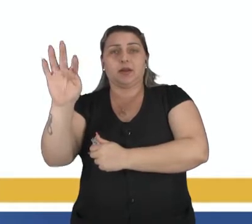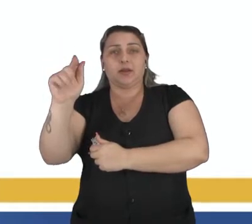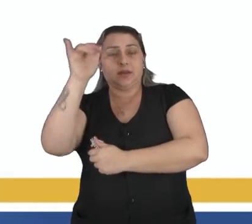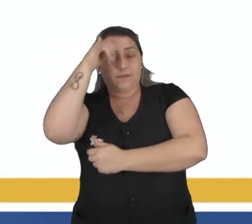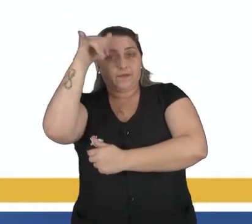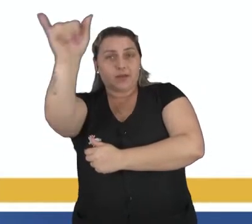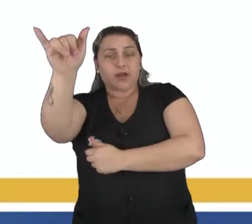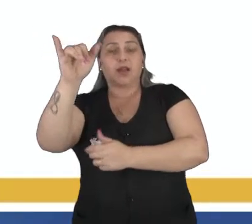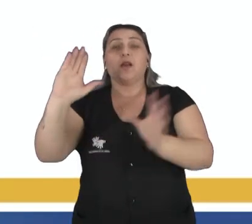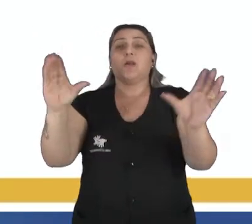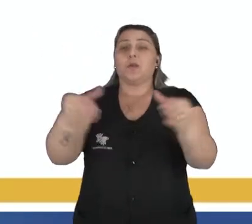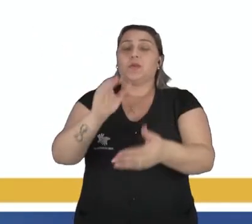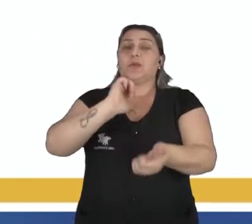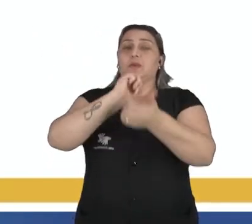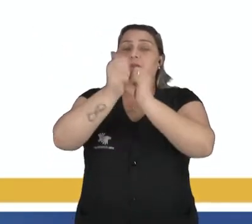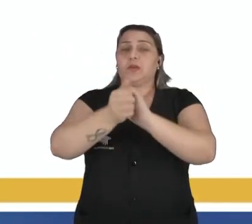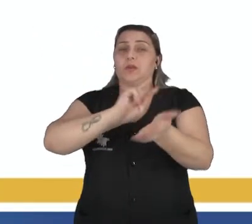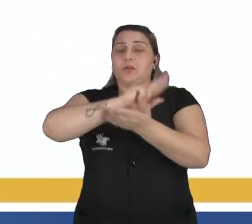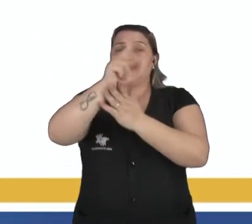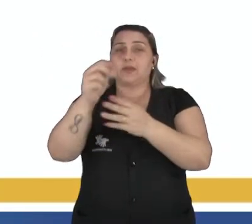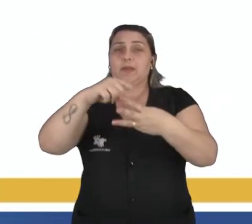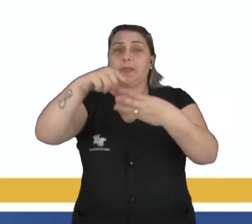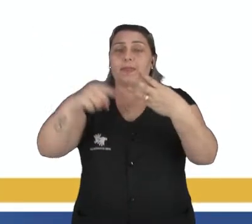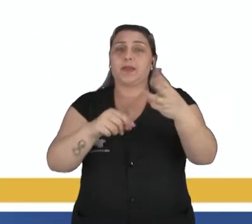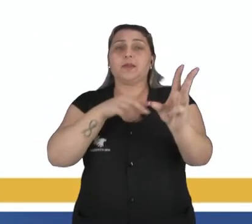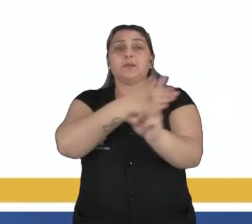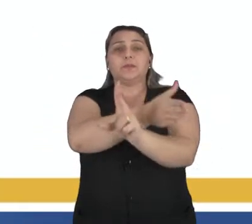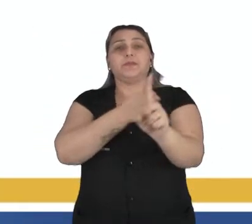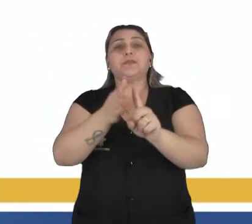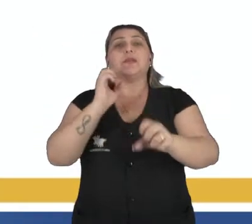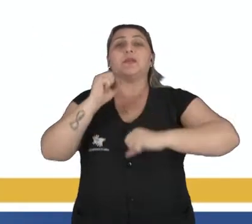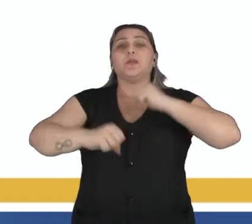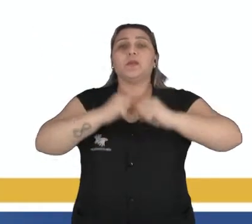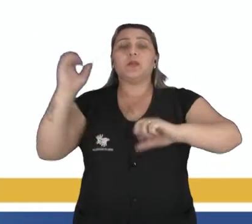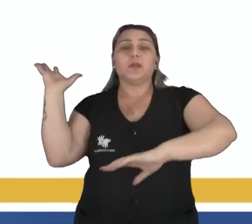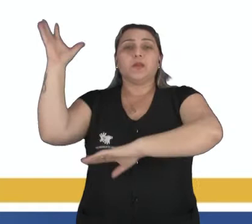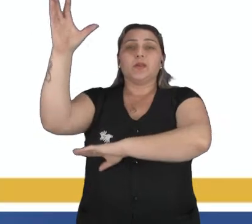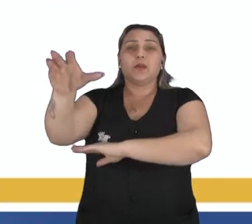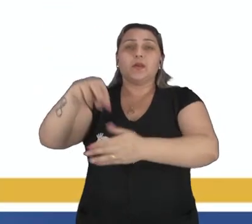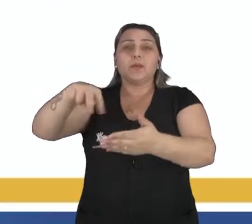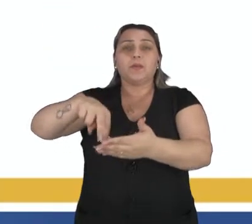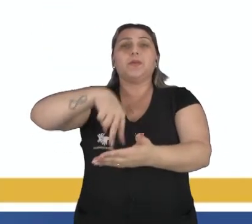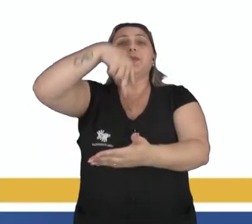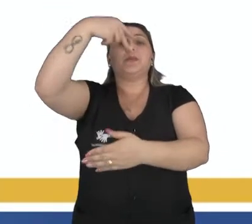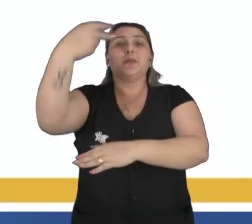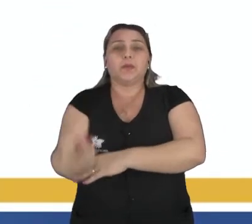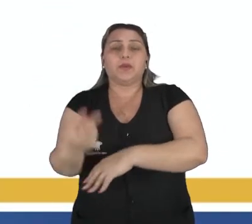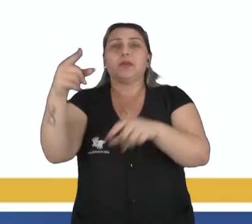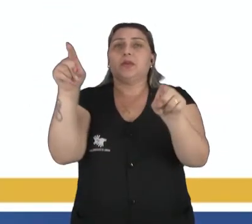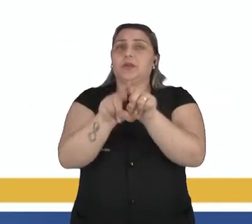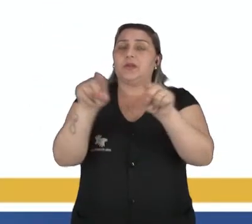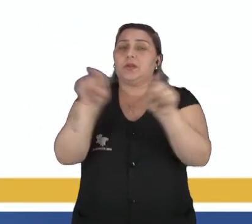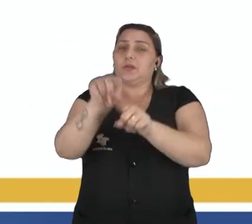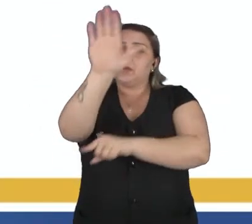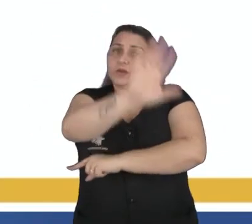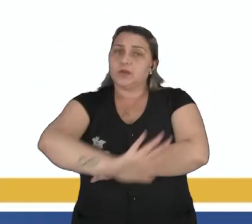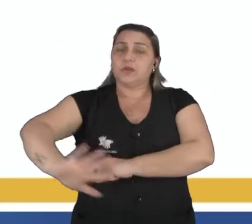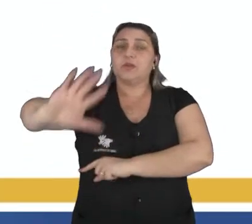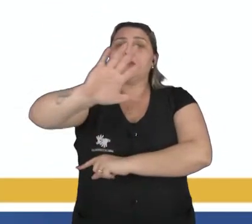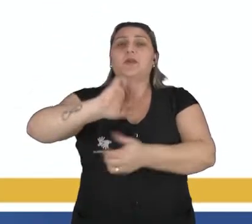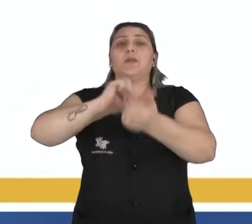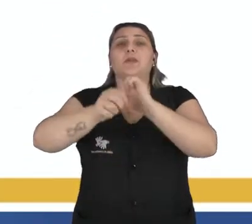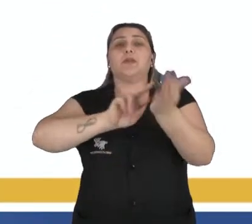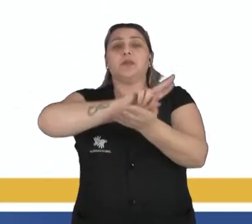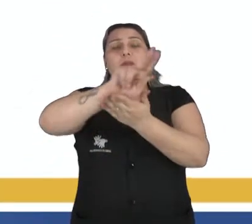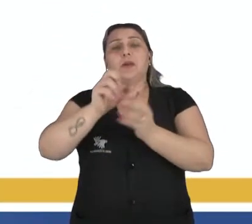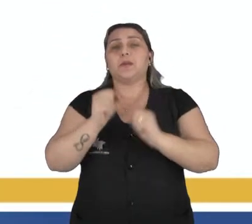É um conjunto de esportes constituído por 3 modalidades: corrida, lançamentos e saltos. De modo geral, o